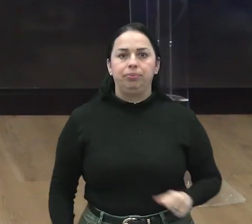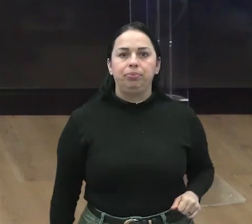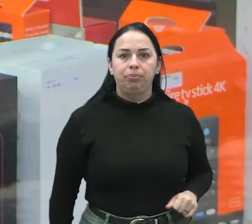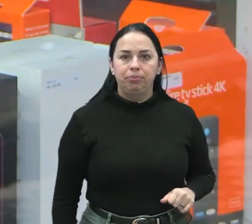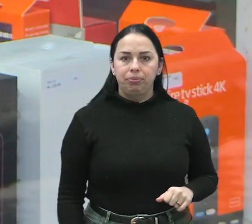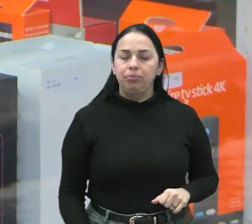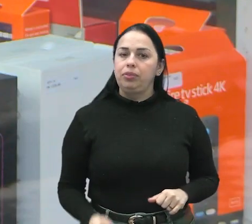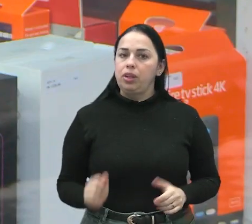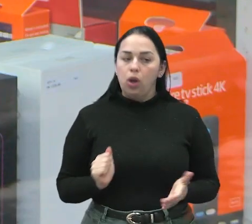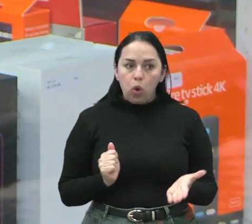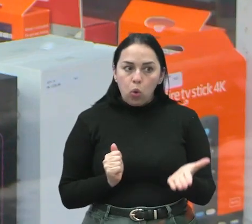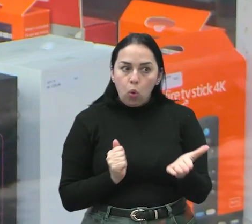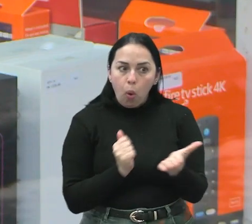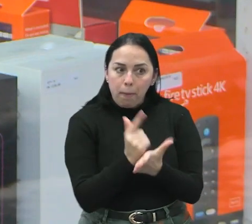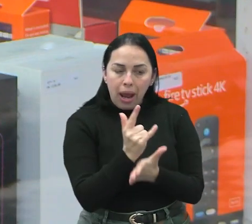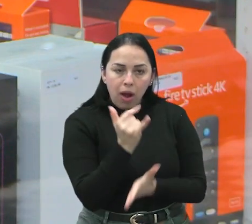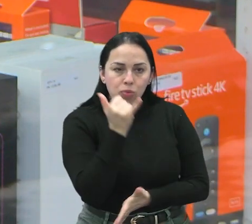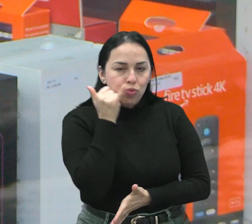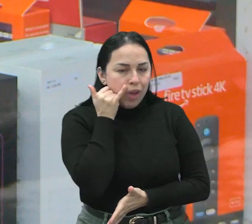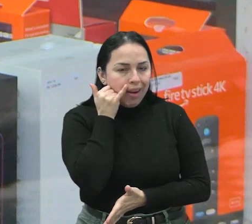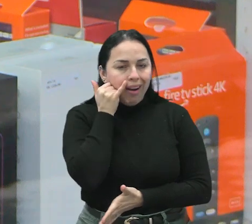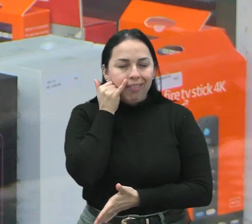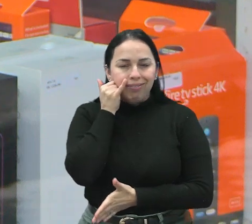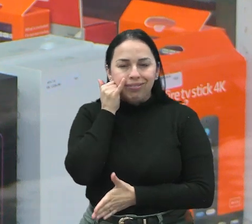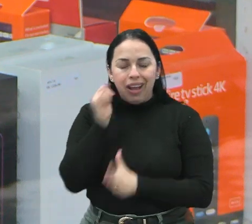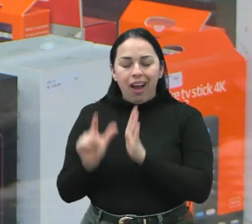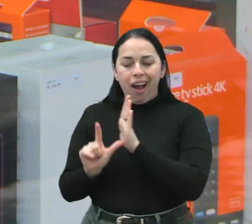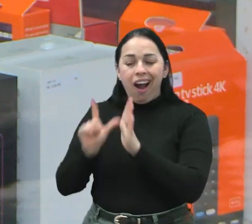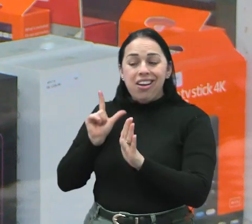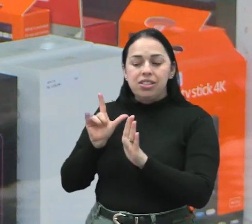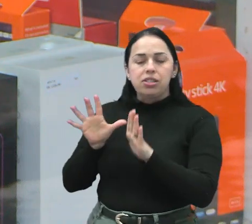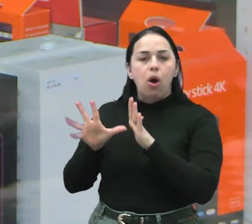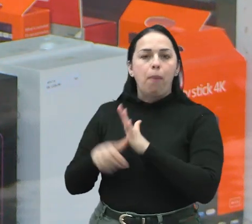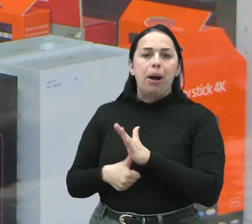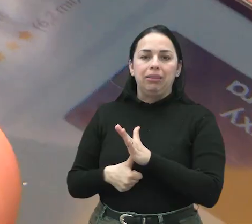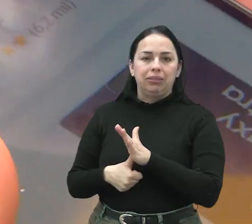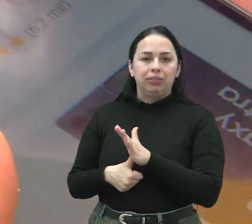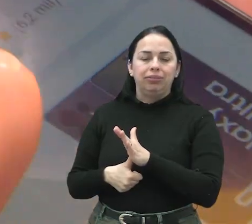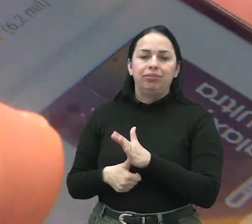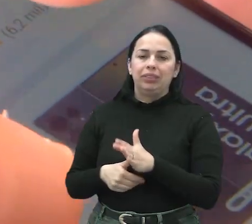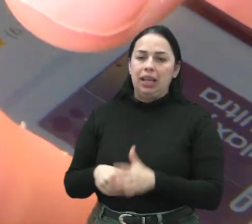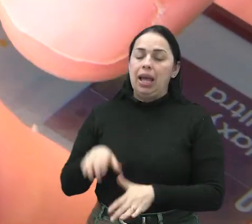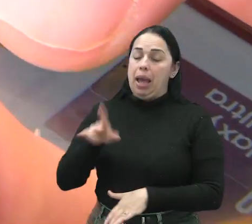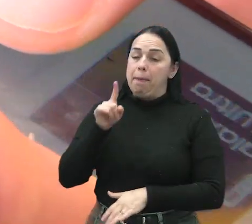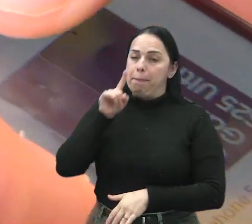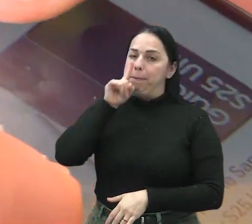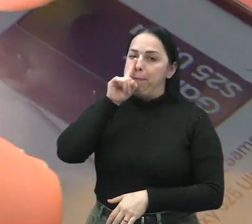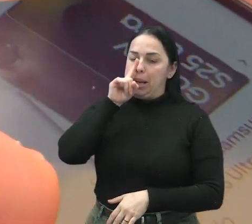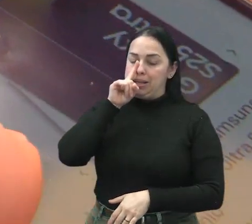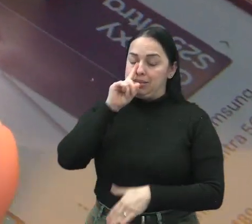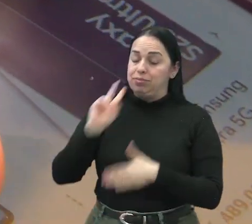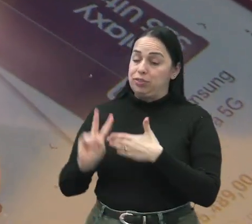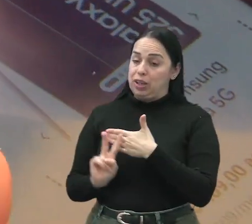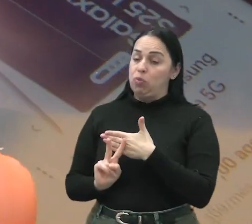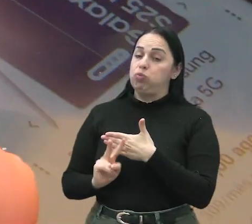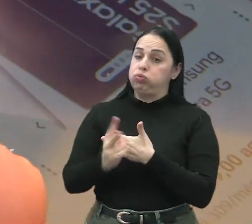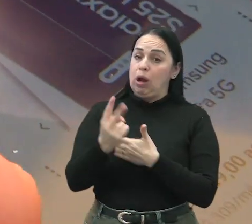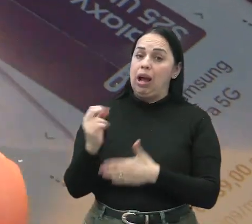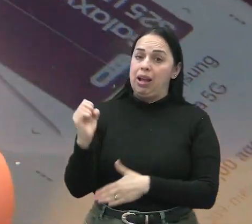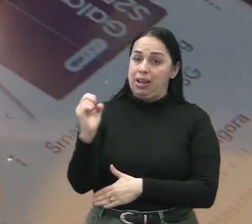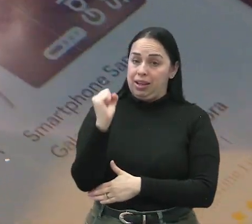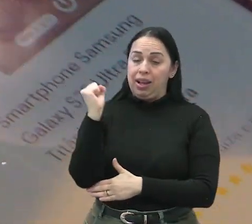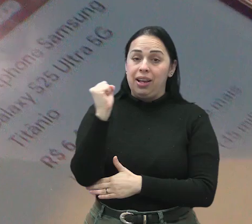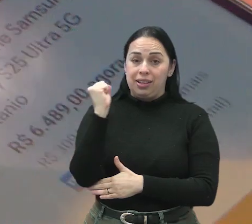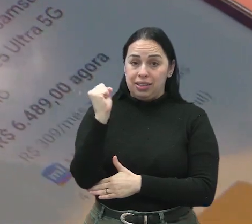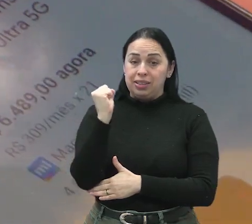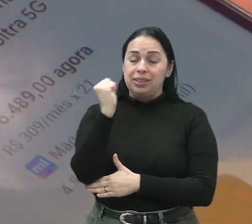celulares. Comprar um celular roubado, mesmo sem querer, é um risco com consequências que vão